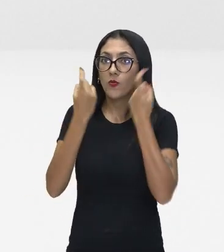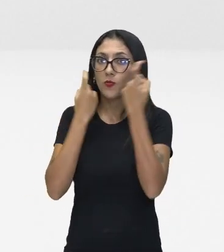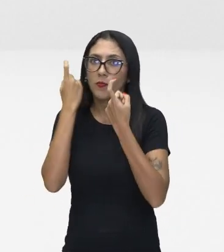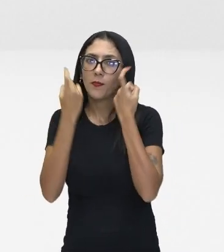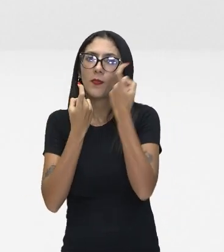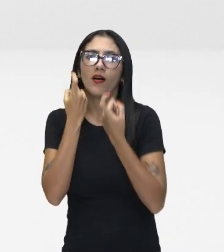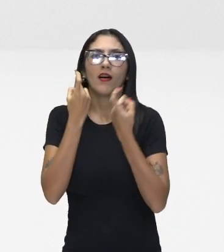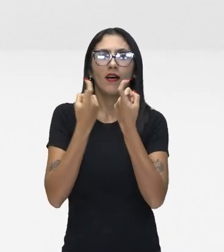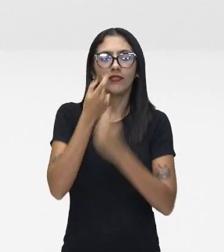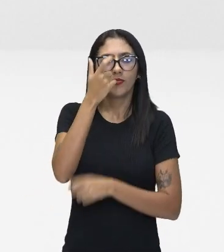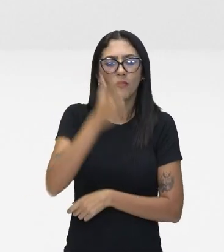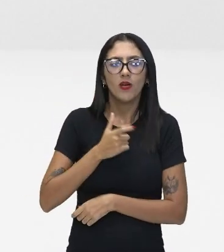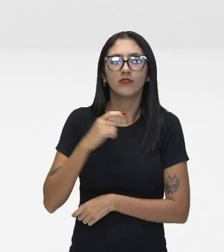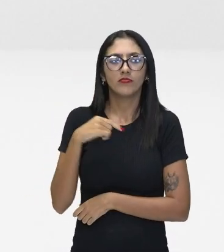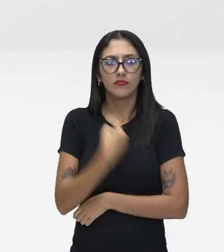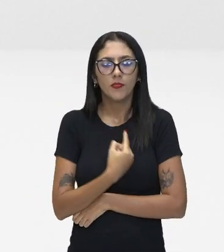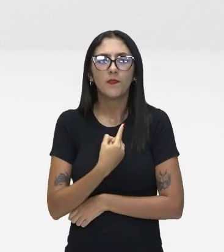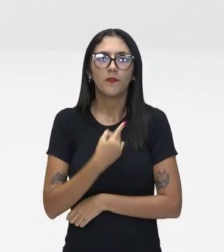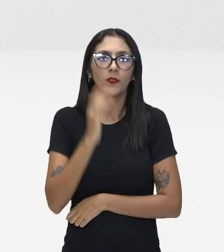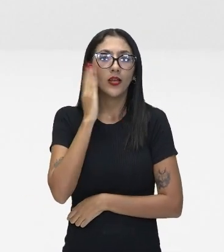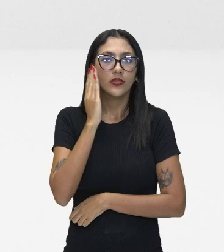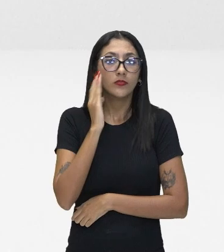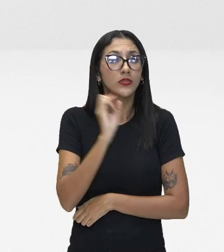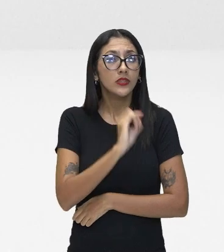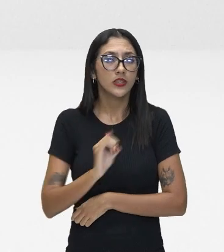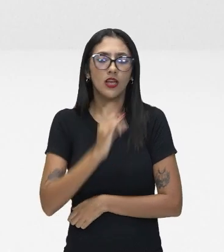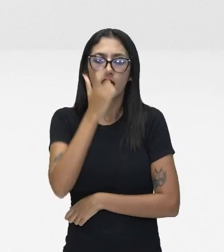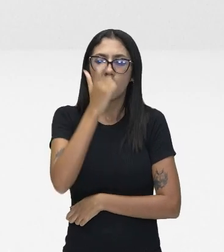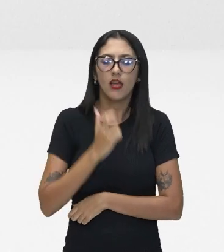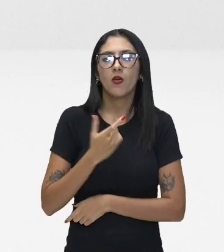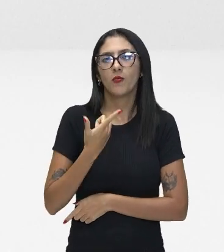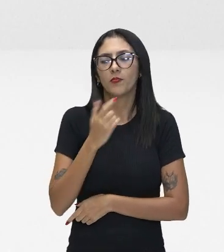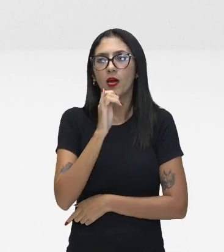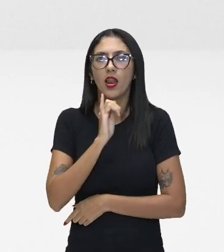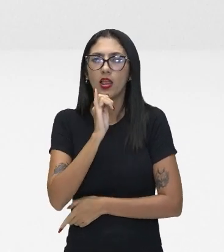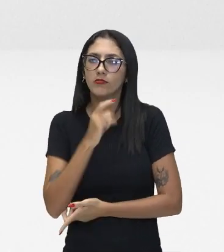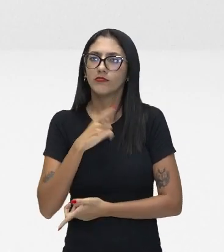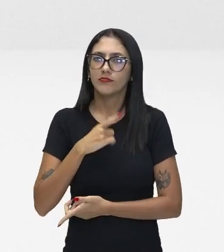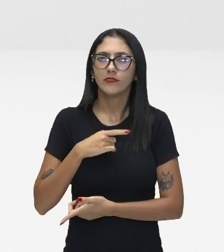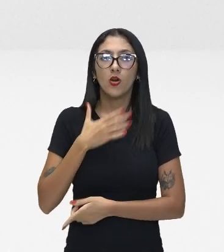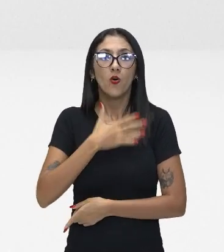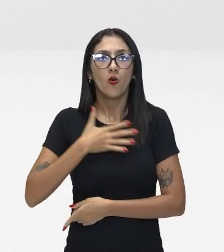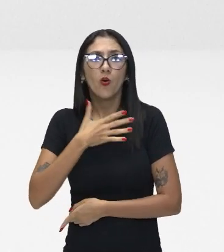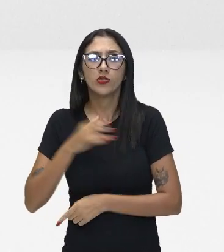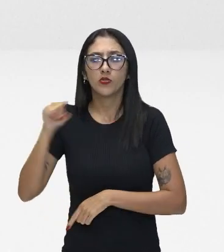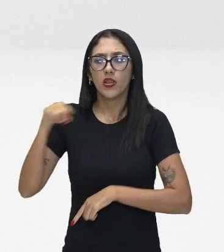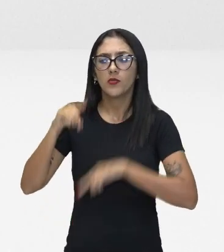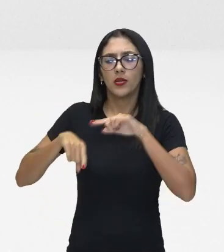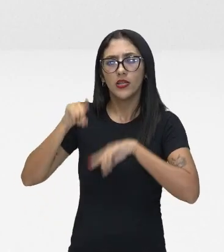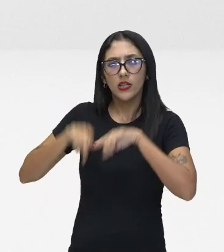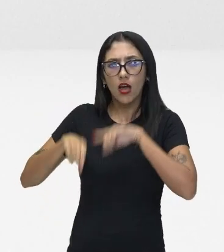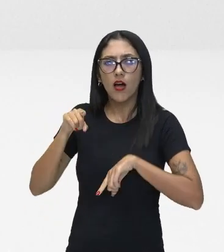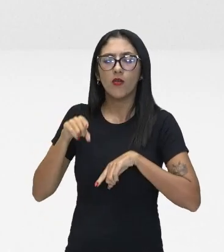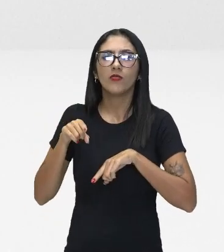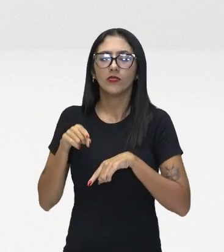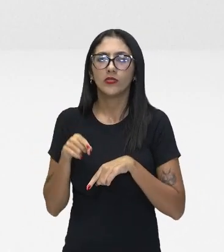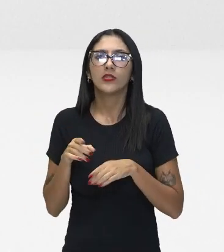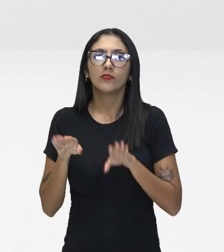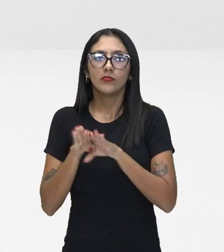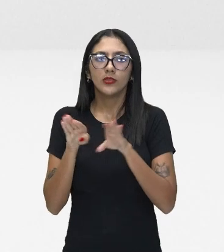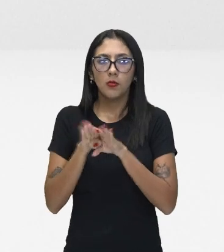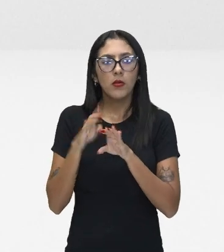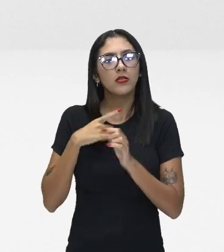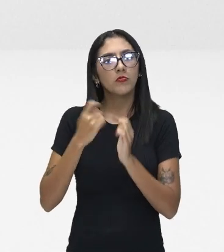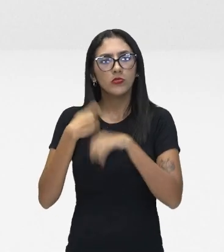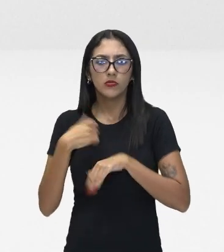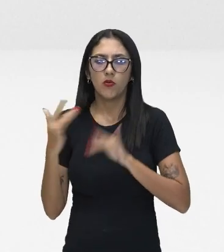ele está preocupado para saber se eu estou satisfeito com o produto dele e eu tenho um canal aberto com